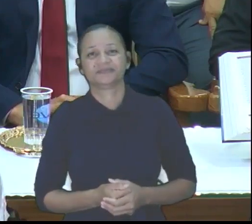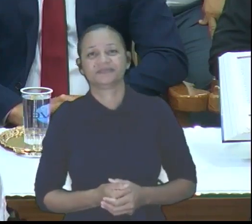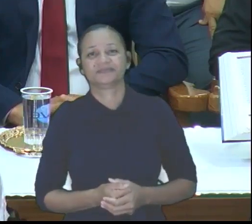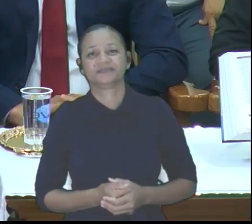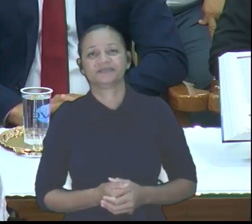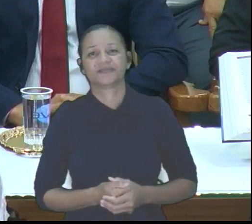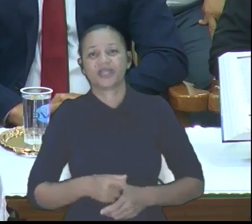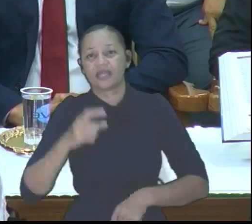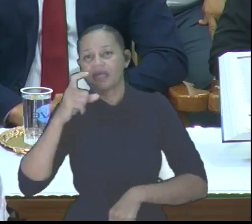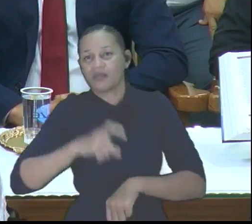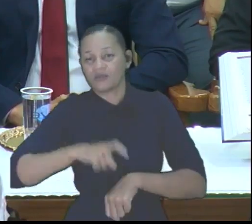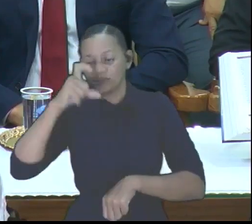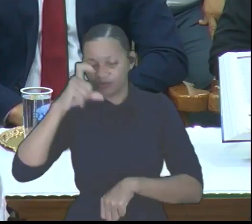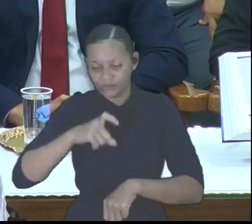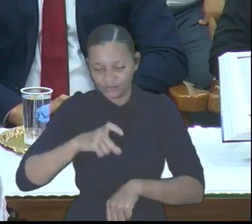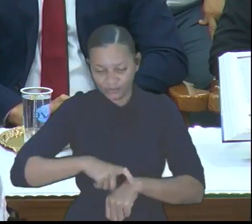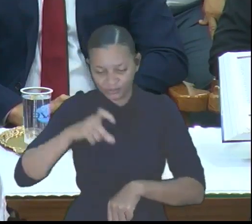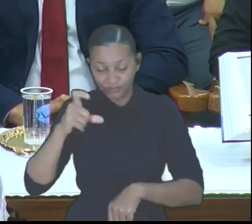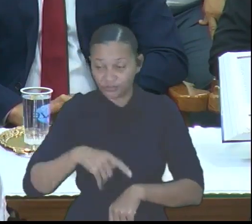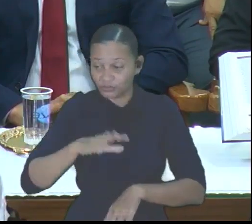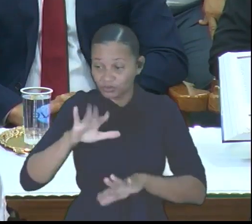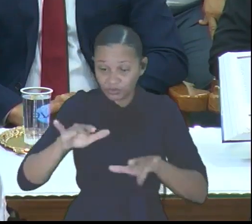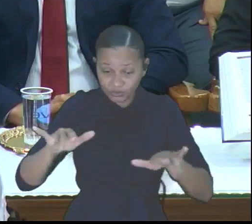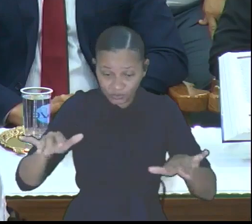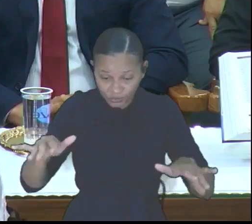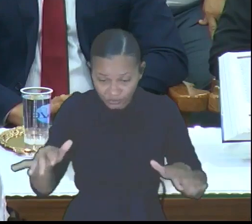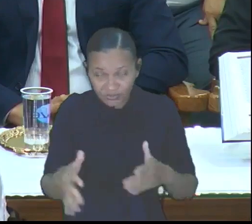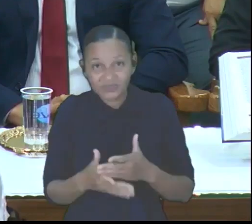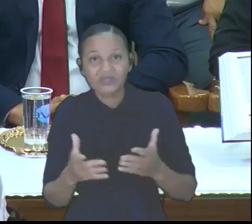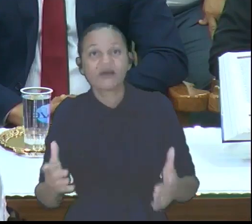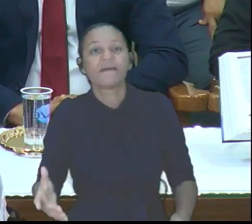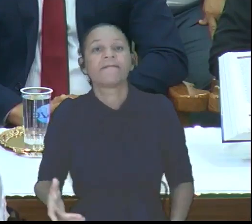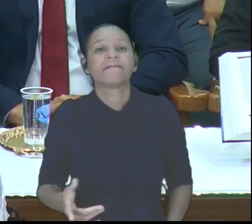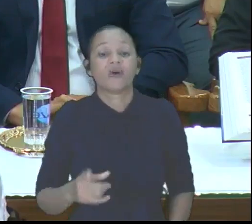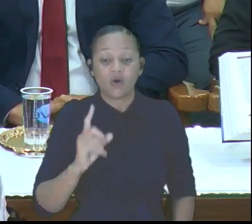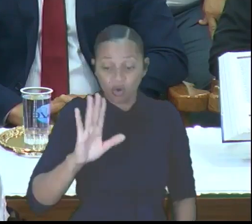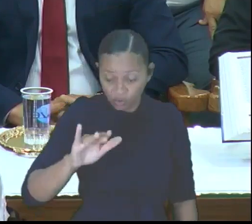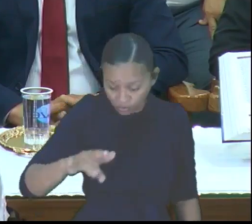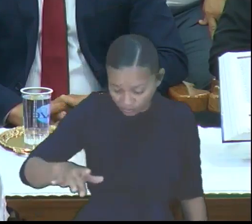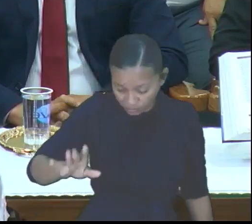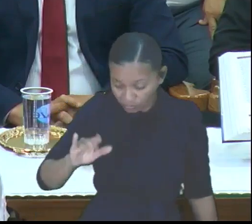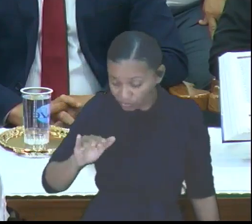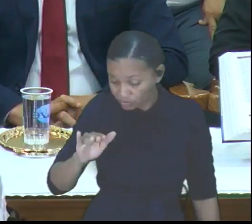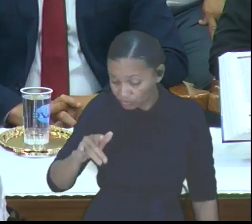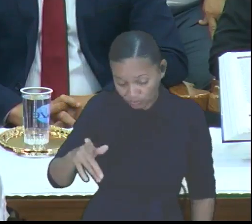De imediato, Jesus falou: Tomé, bota o teu dedo aqui.